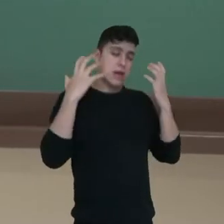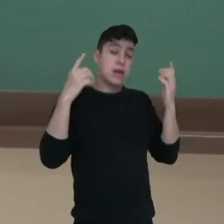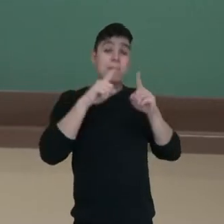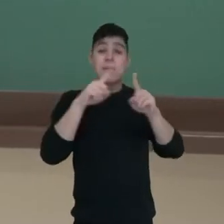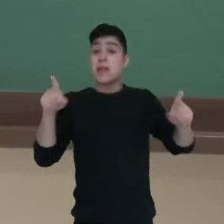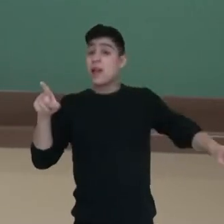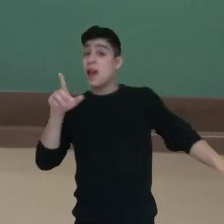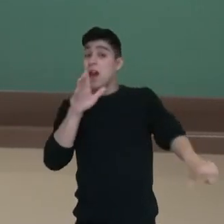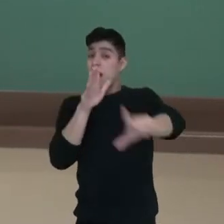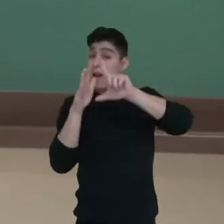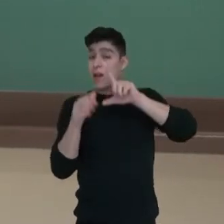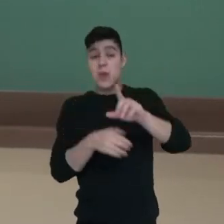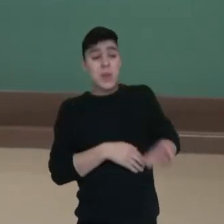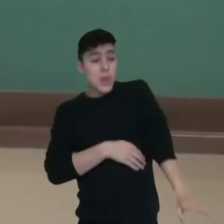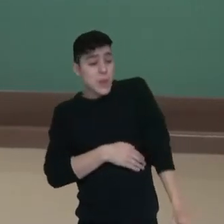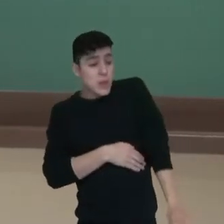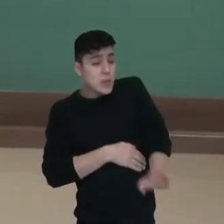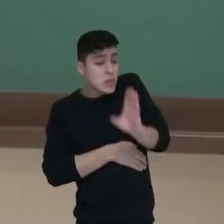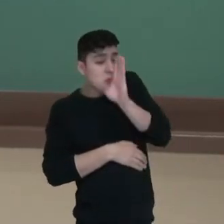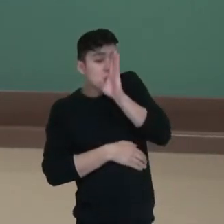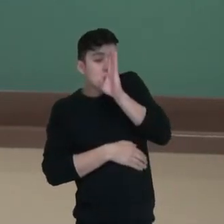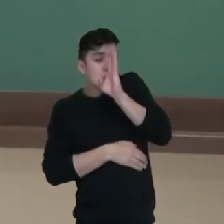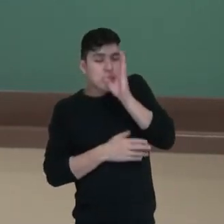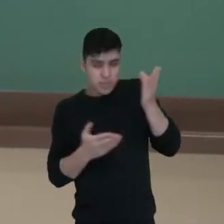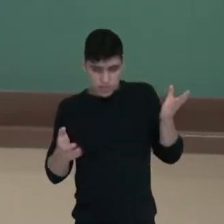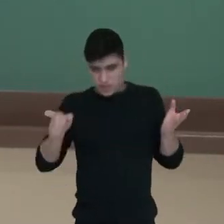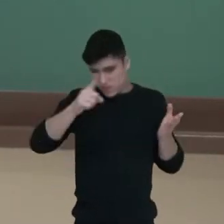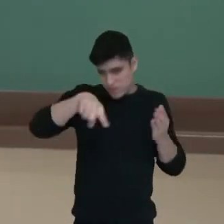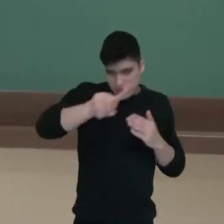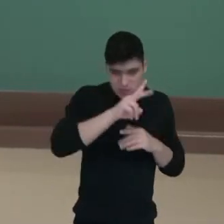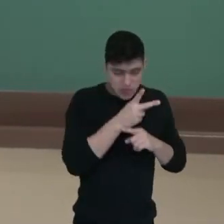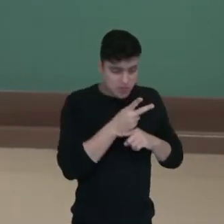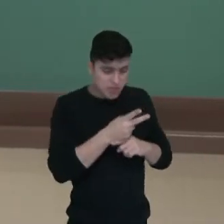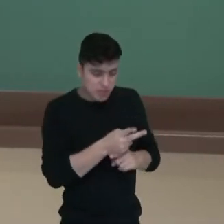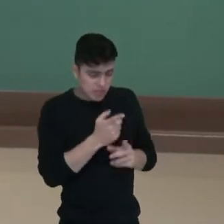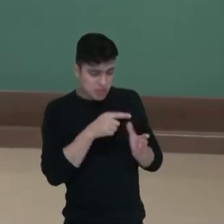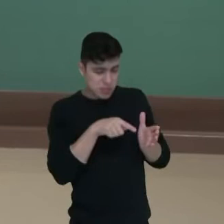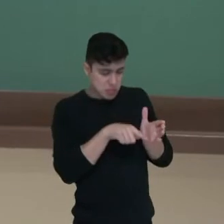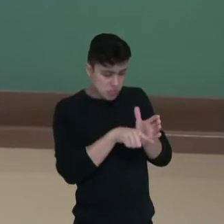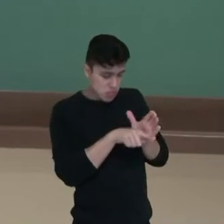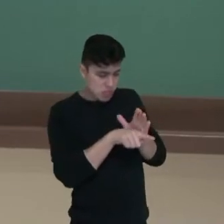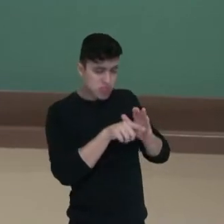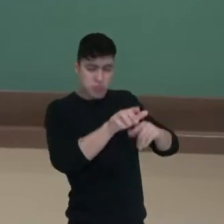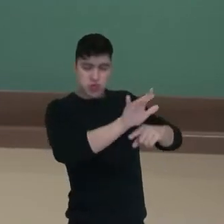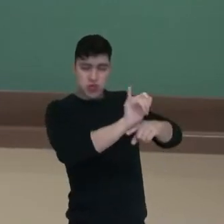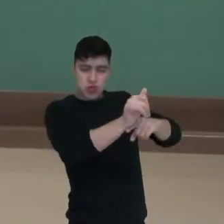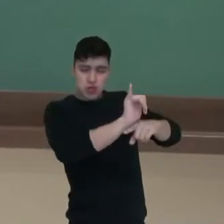silêncio total. Procurem vídeos lá no YouTube,